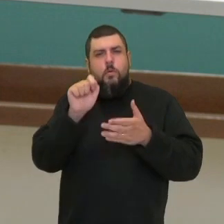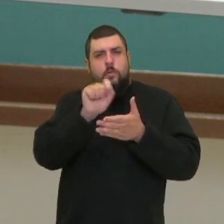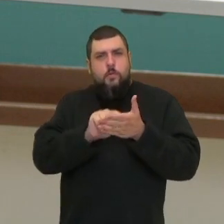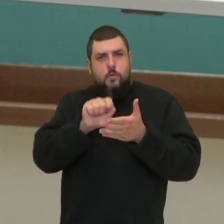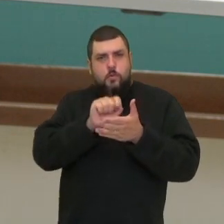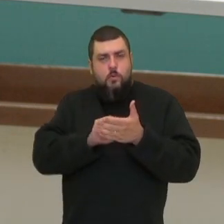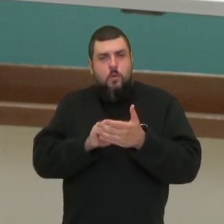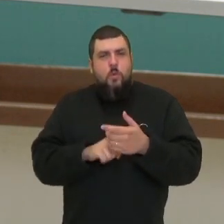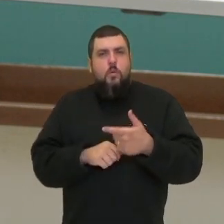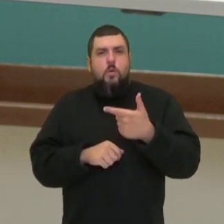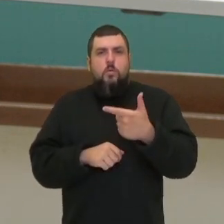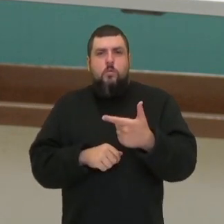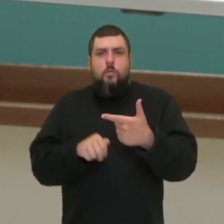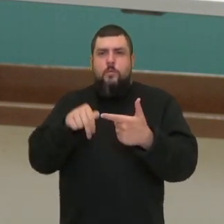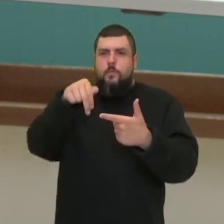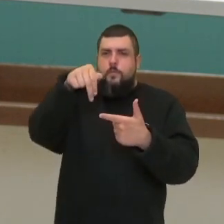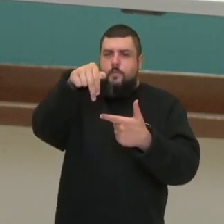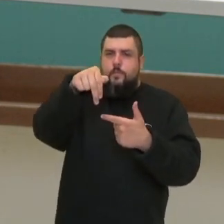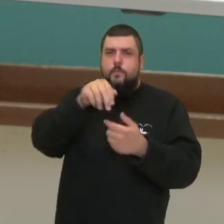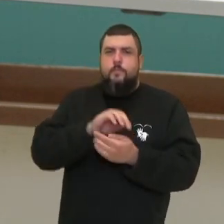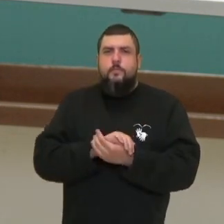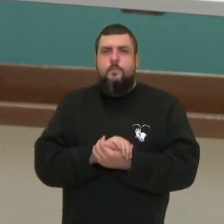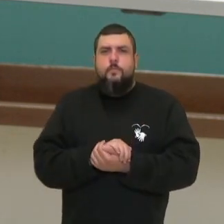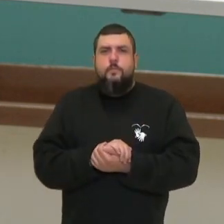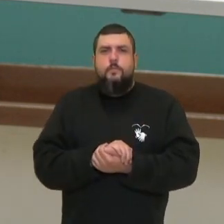2 elevado na n.